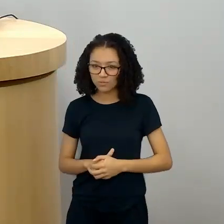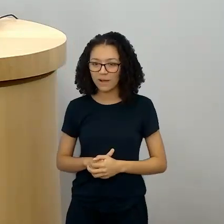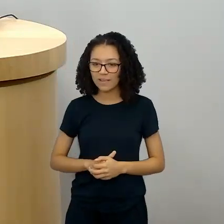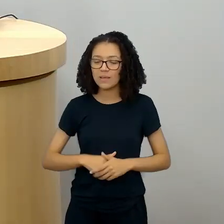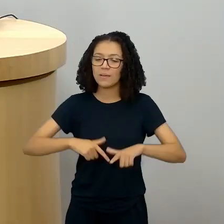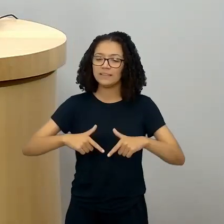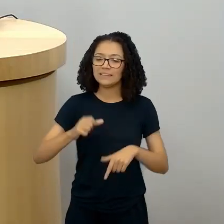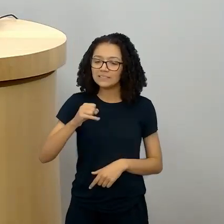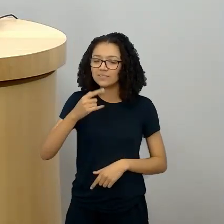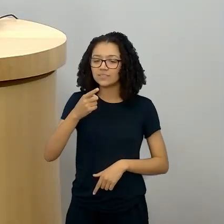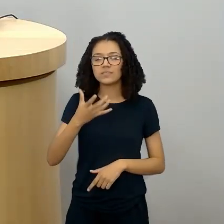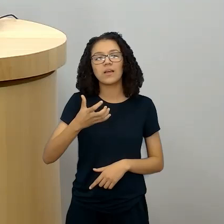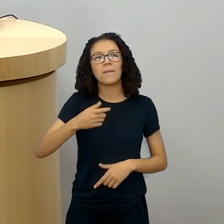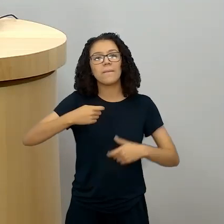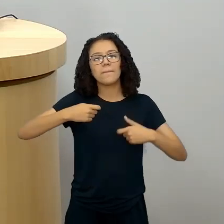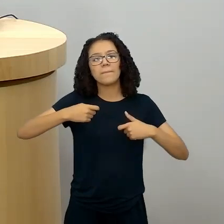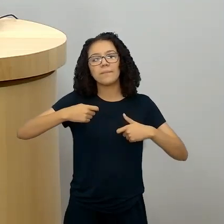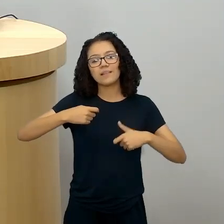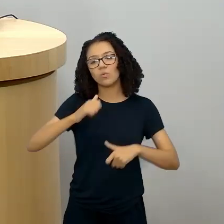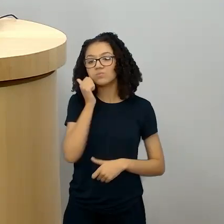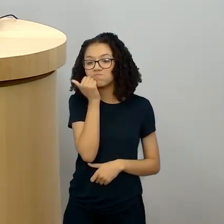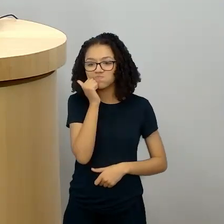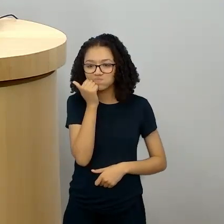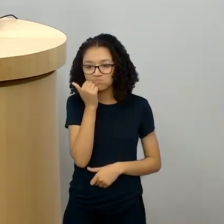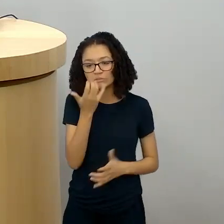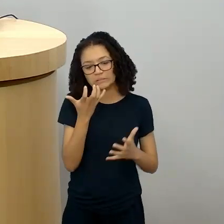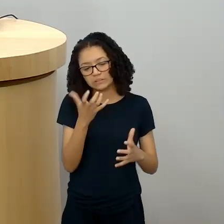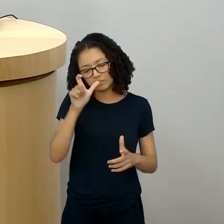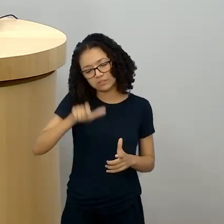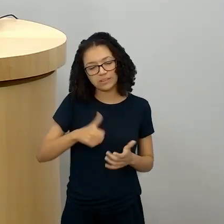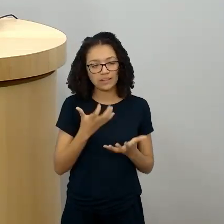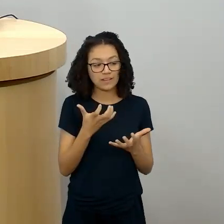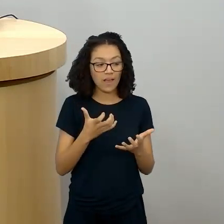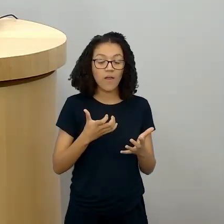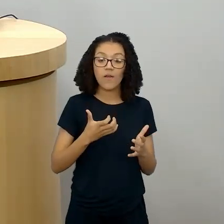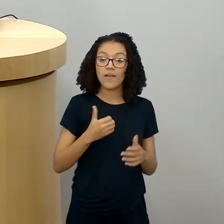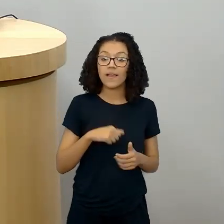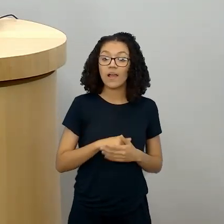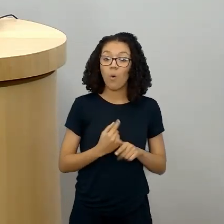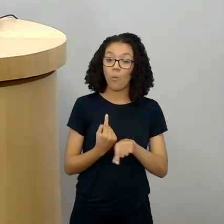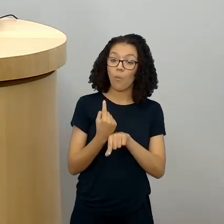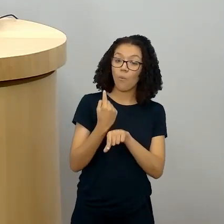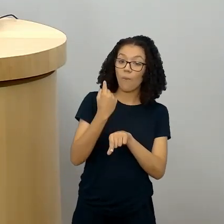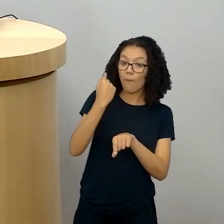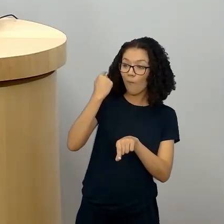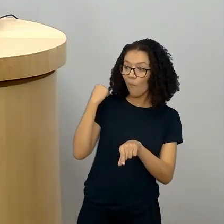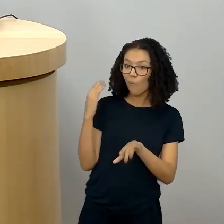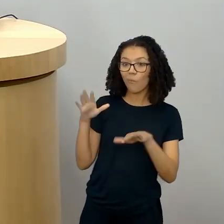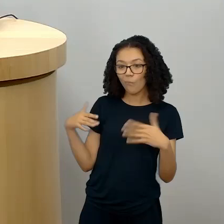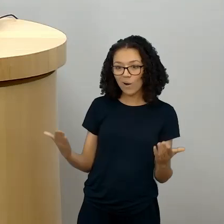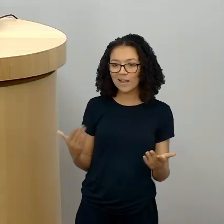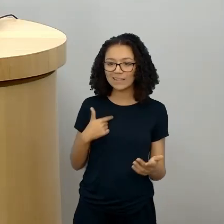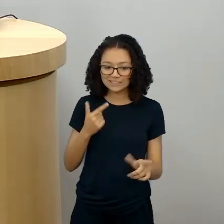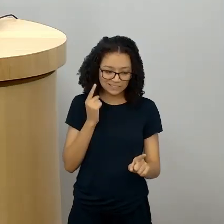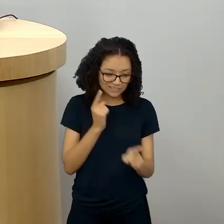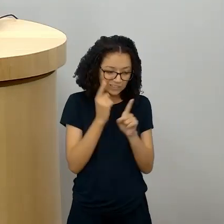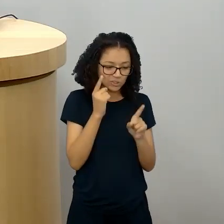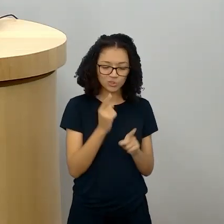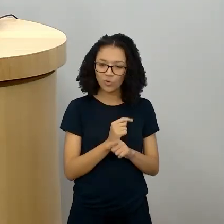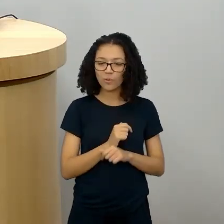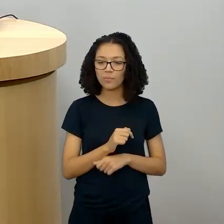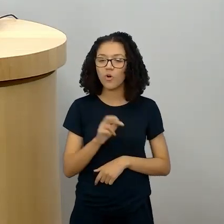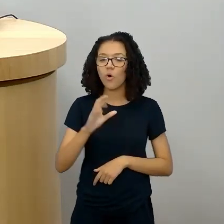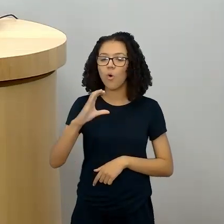processo. E o interessante, né, que da época que ela descobriu todo o rádio, polônio, que ela deu em homenagem à